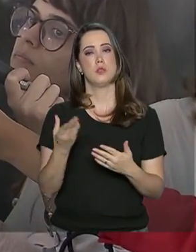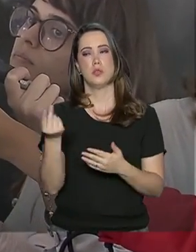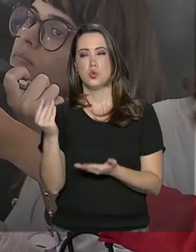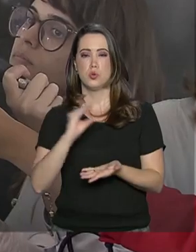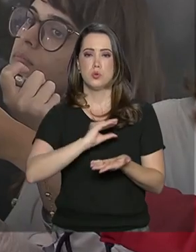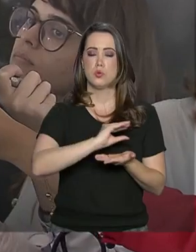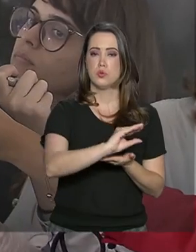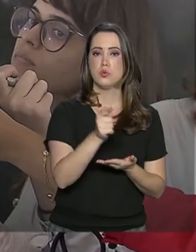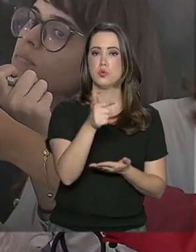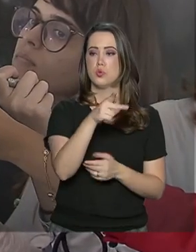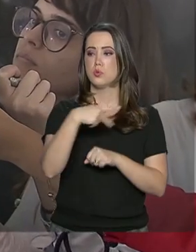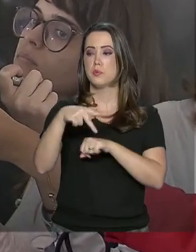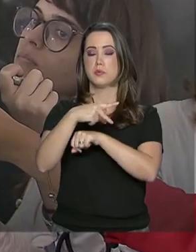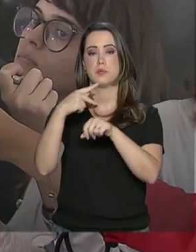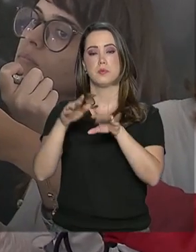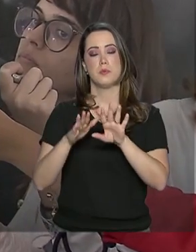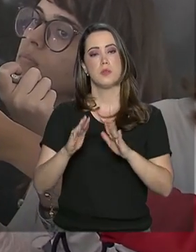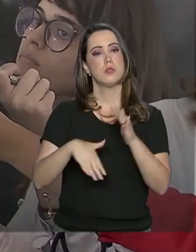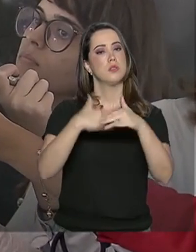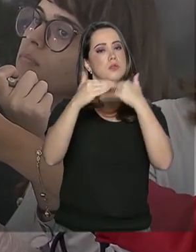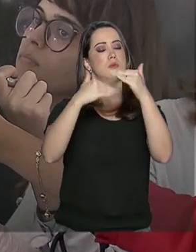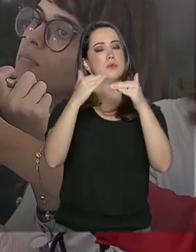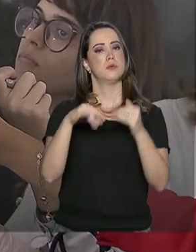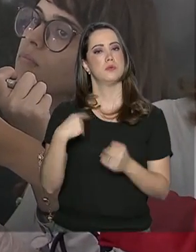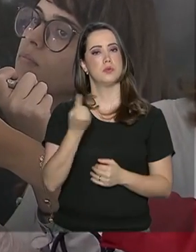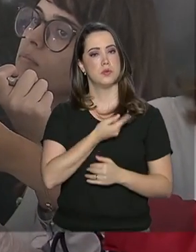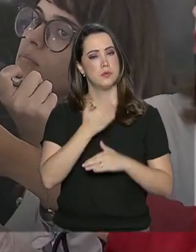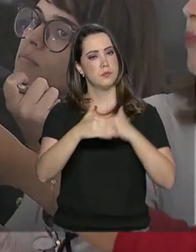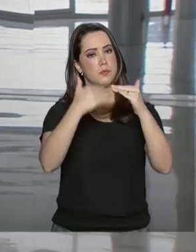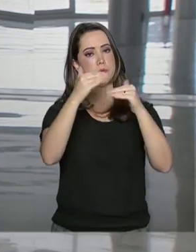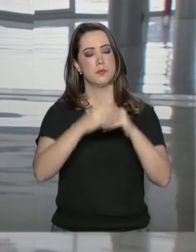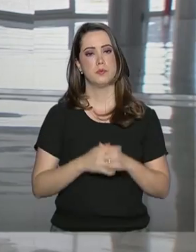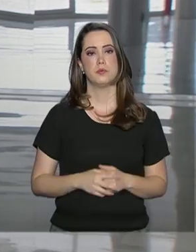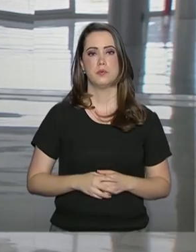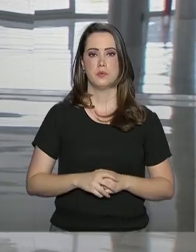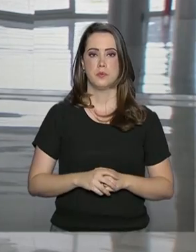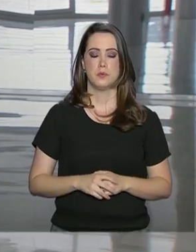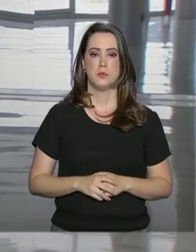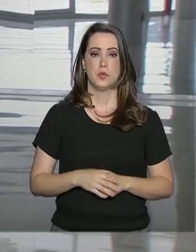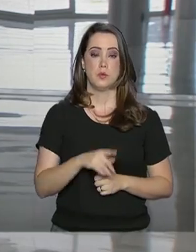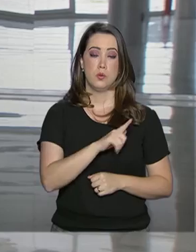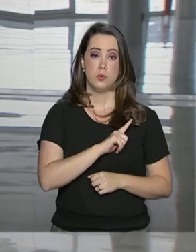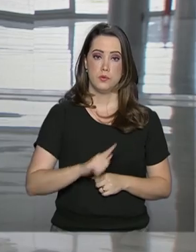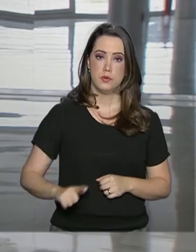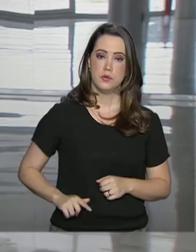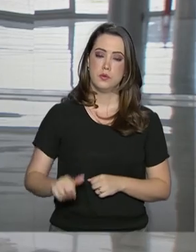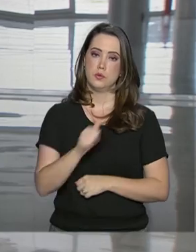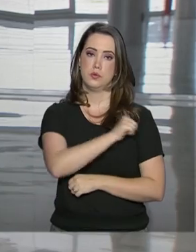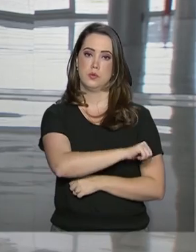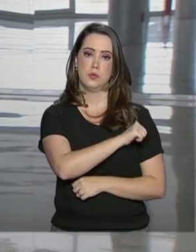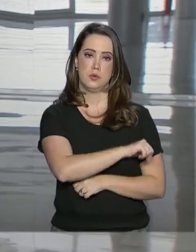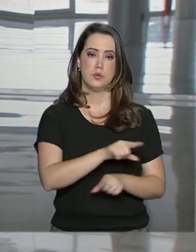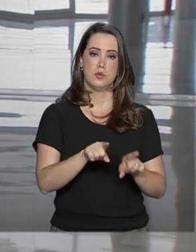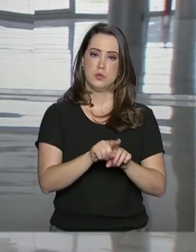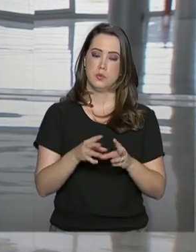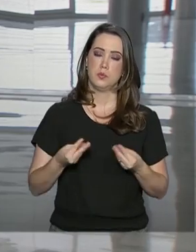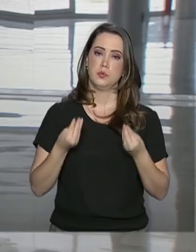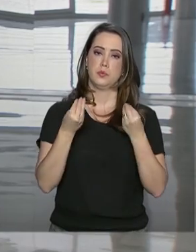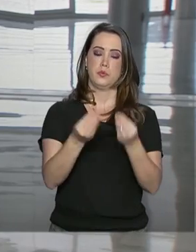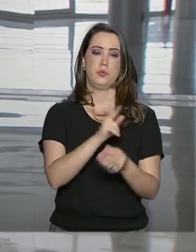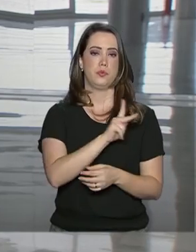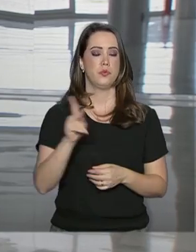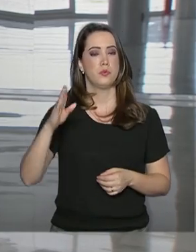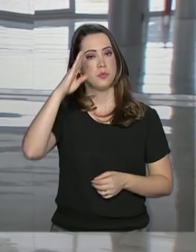capital estrangeiro e poder elevar o nosso crescimento. O governador do Rio de Janeiro também entregou para o